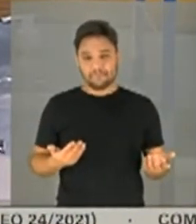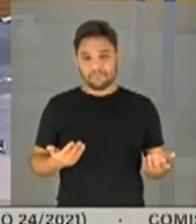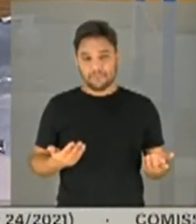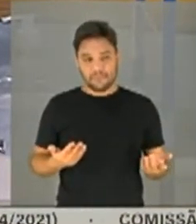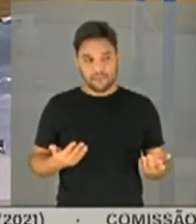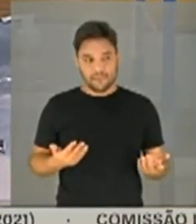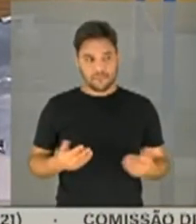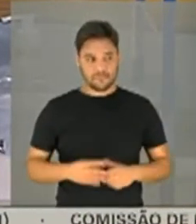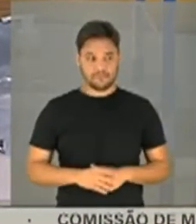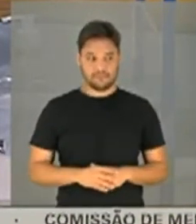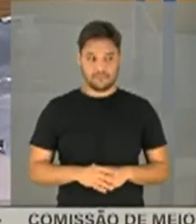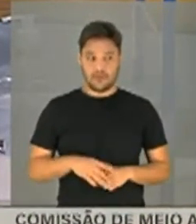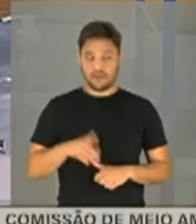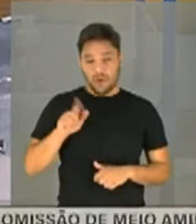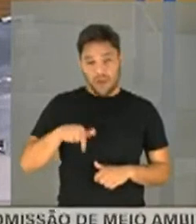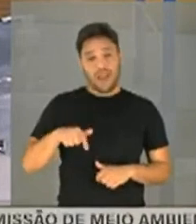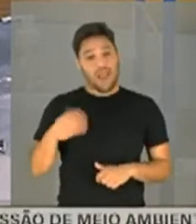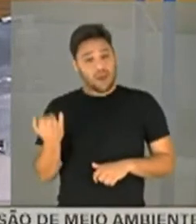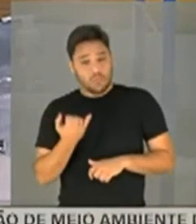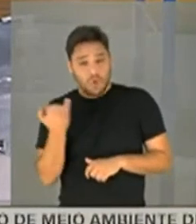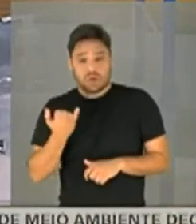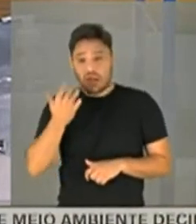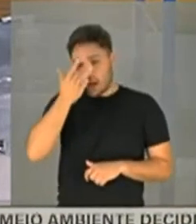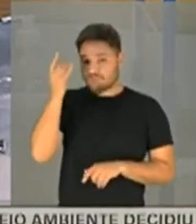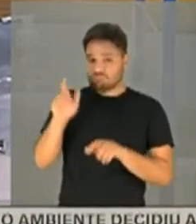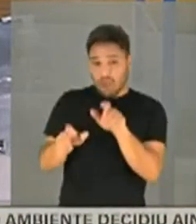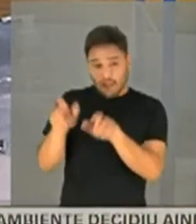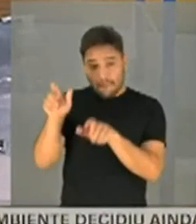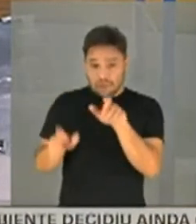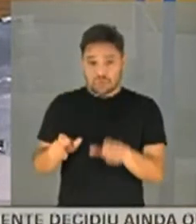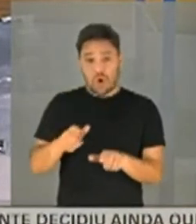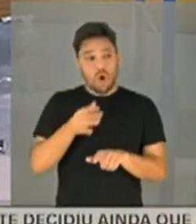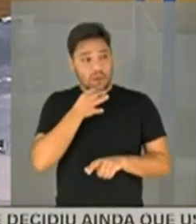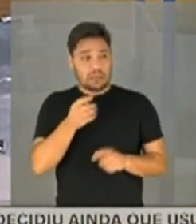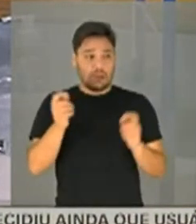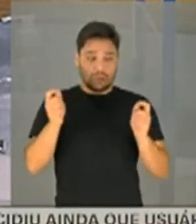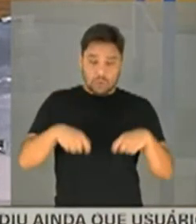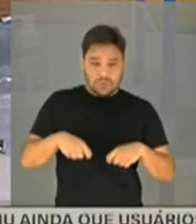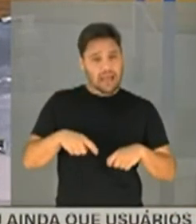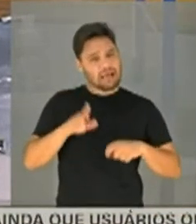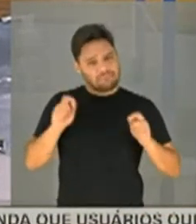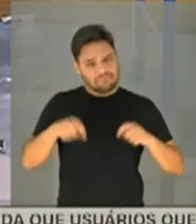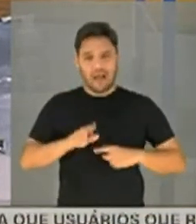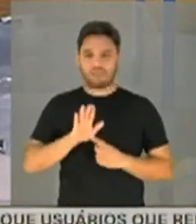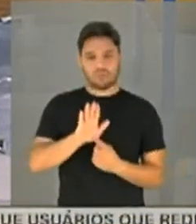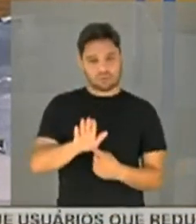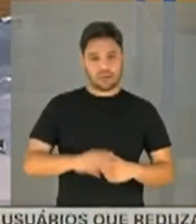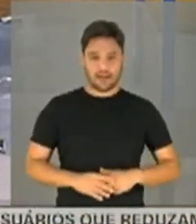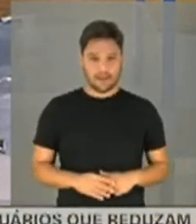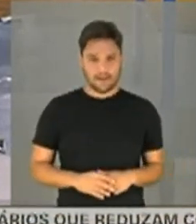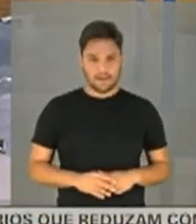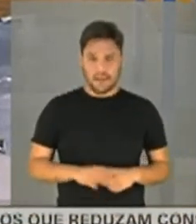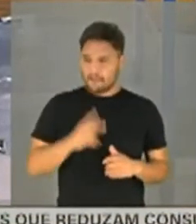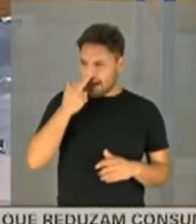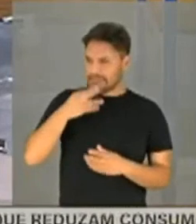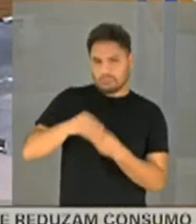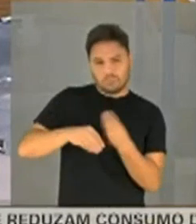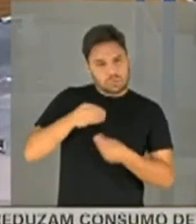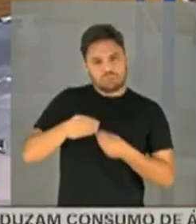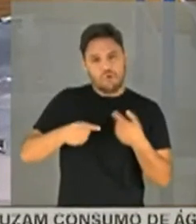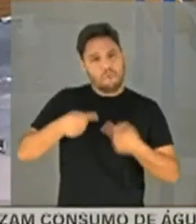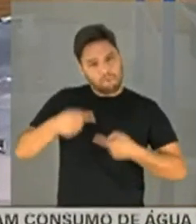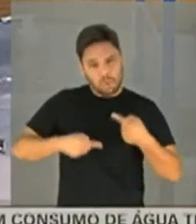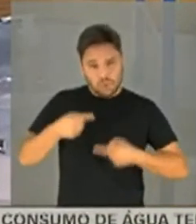usando aí um termo jurídico, que é importante que as pessoas que não têm voz hoje, porque se politizou tanto a